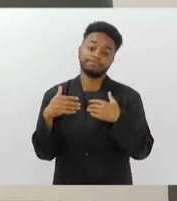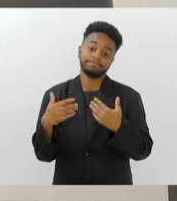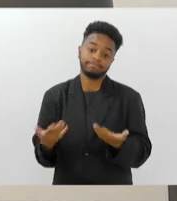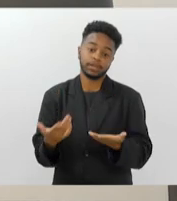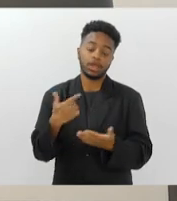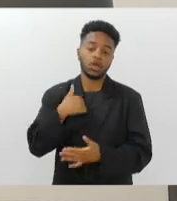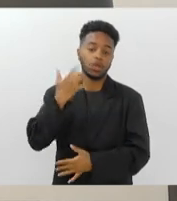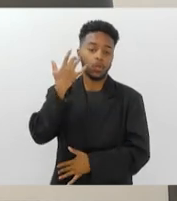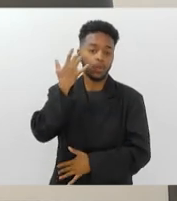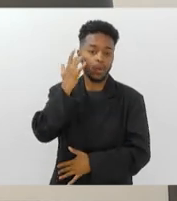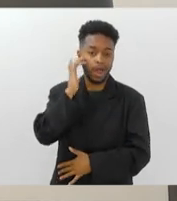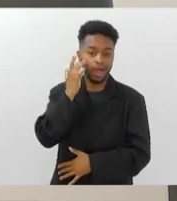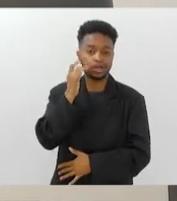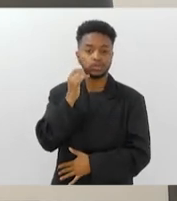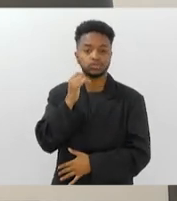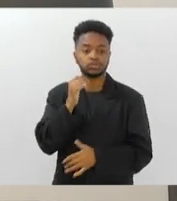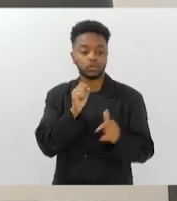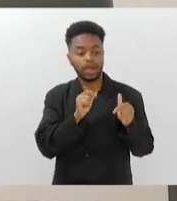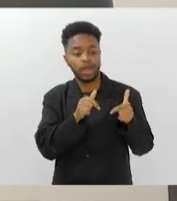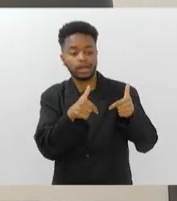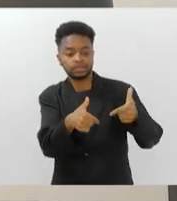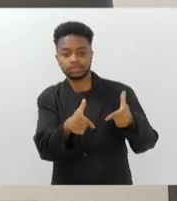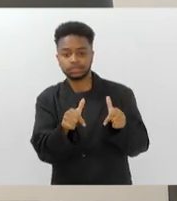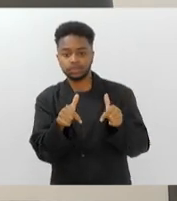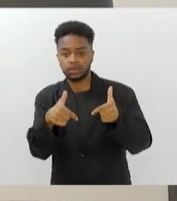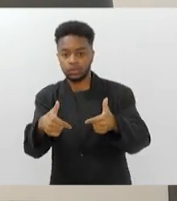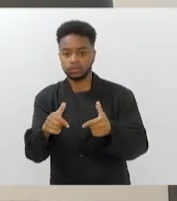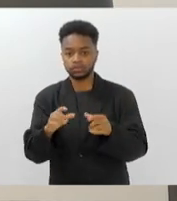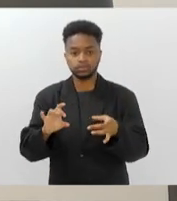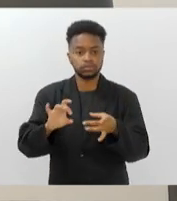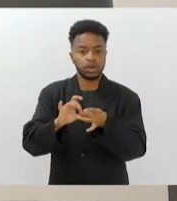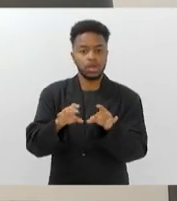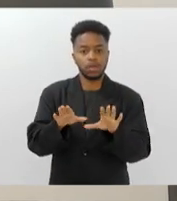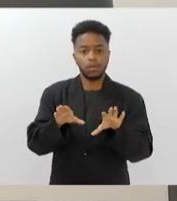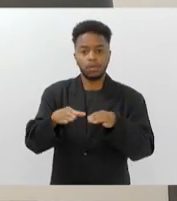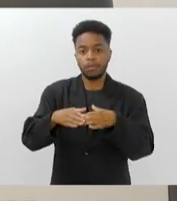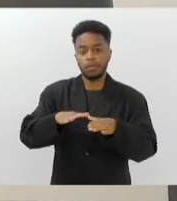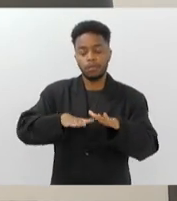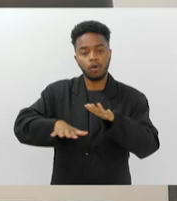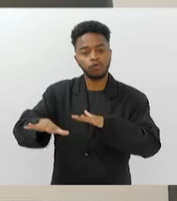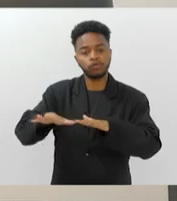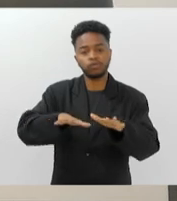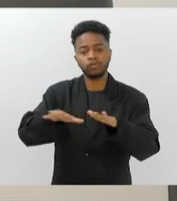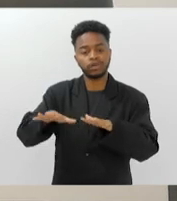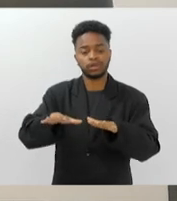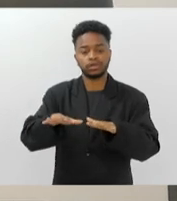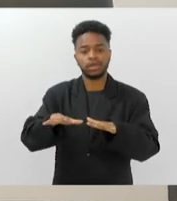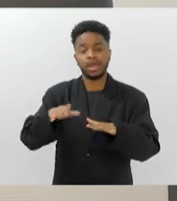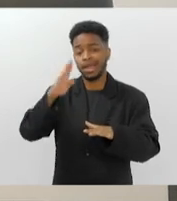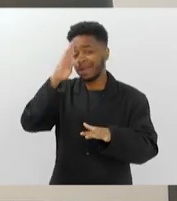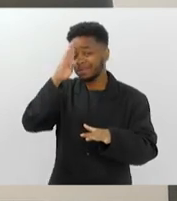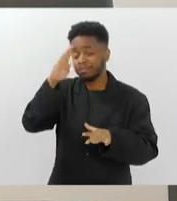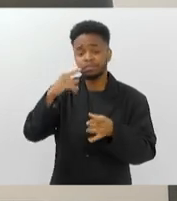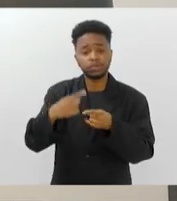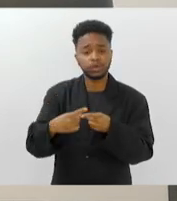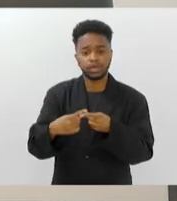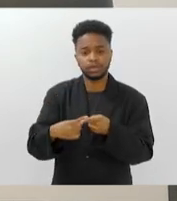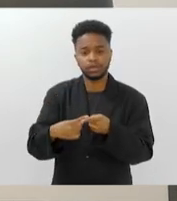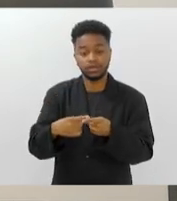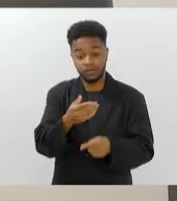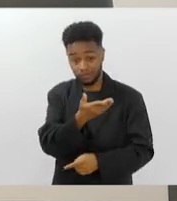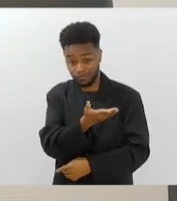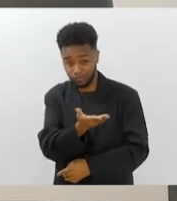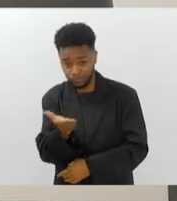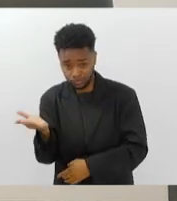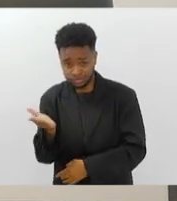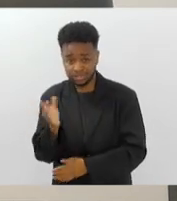essas ações do movimento comunitário elas são fundamentais por quê Porque vocês na